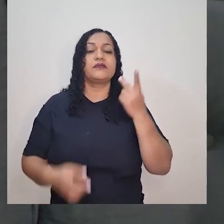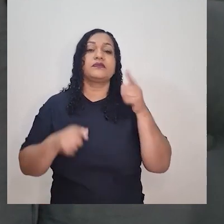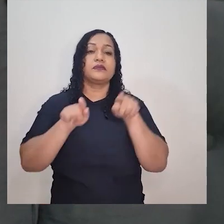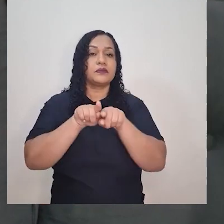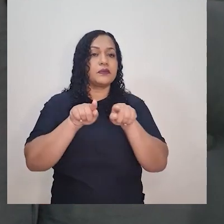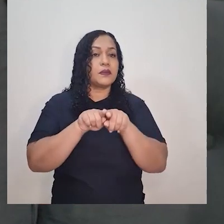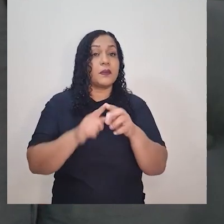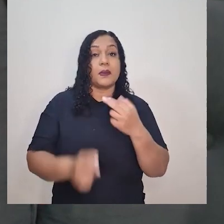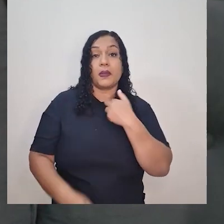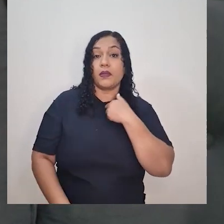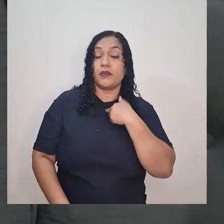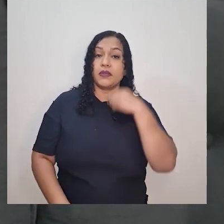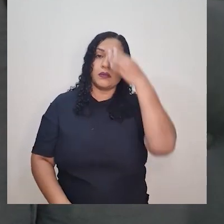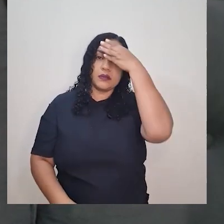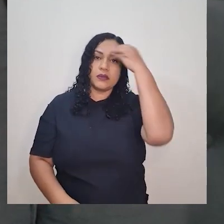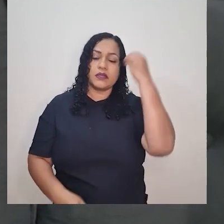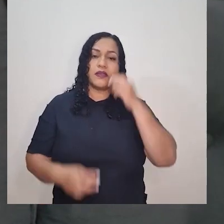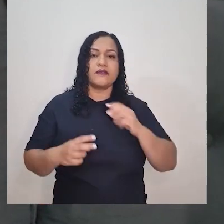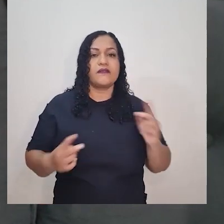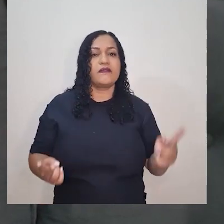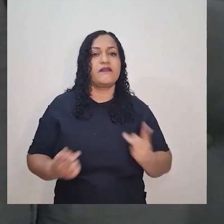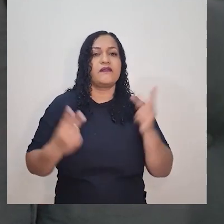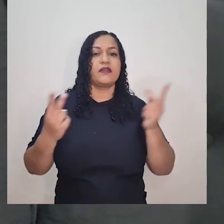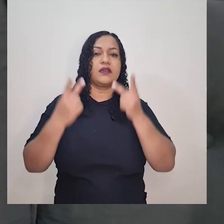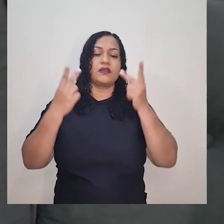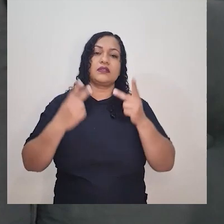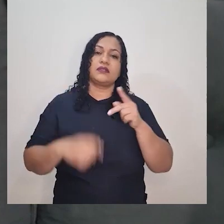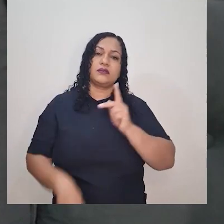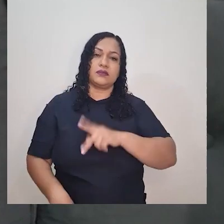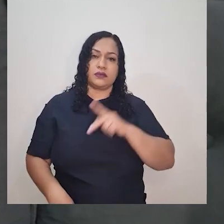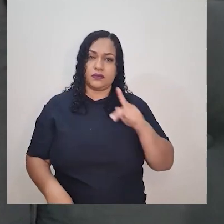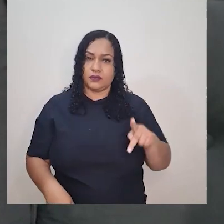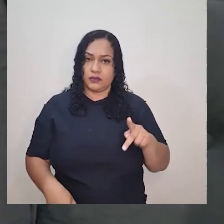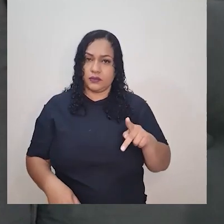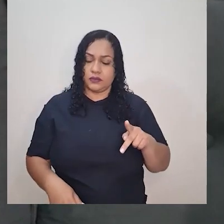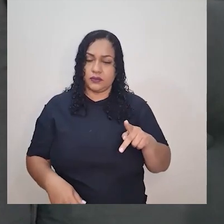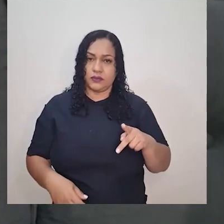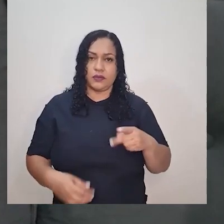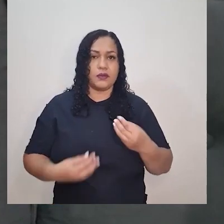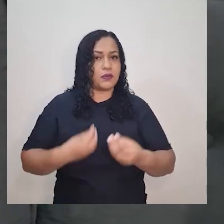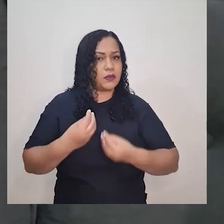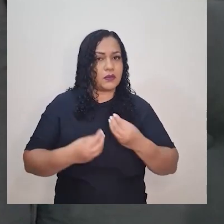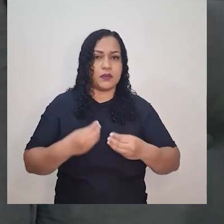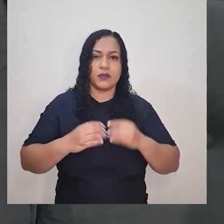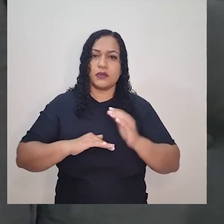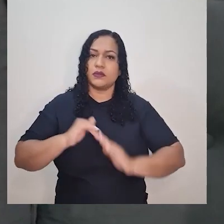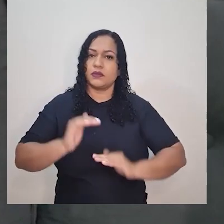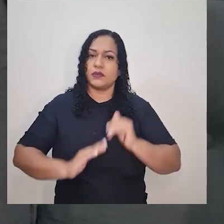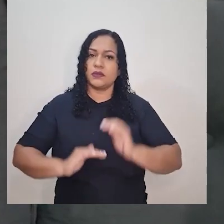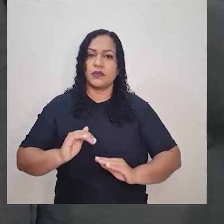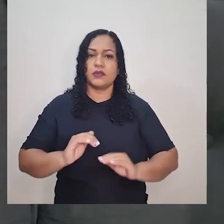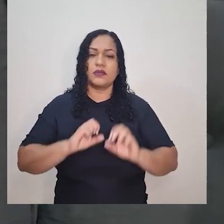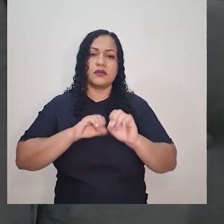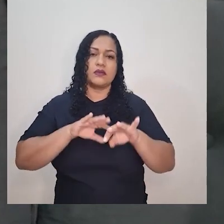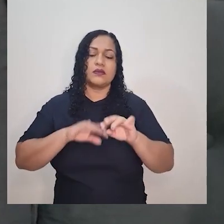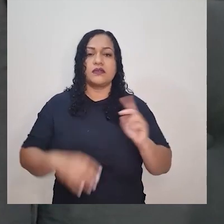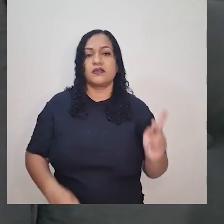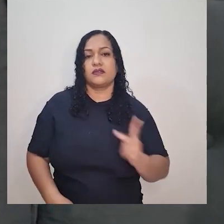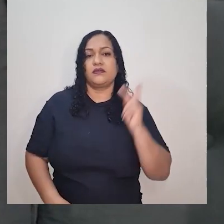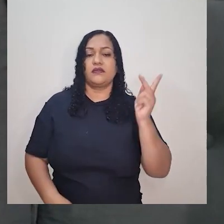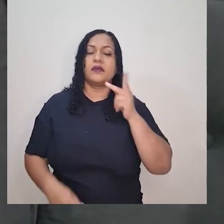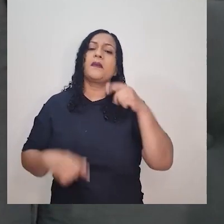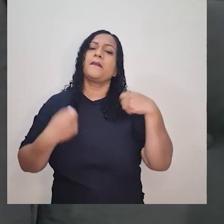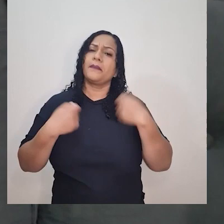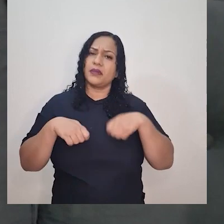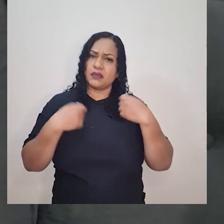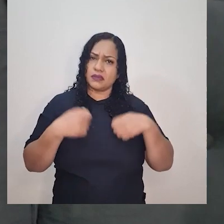não podemos esquecer é a valorização do magistério, a valorização desse profissional. Esse é um dos princípios que